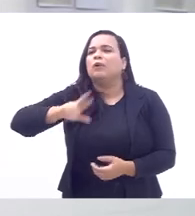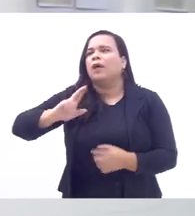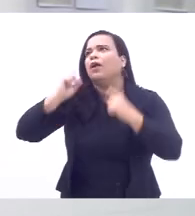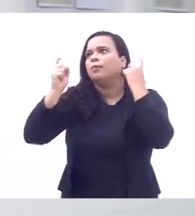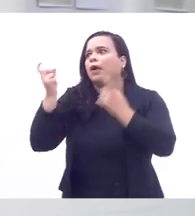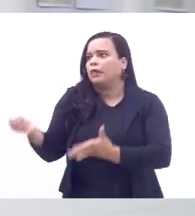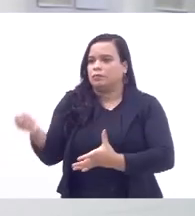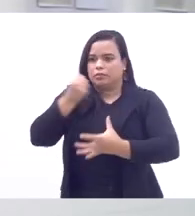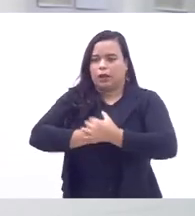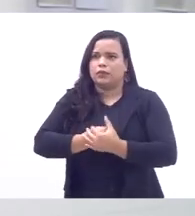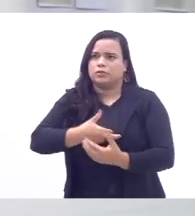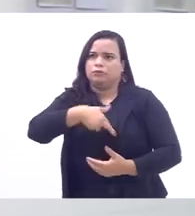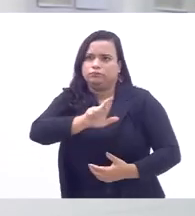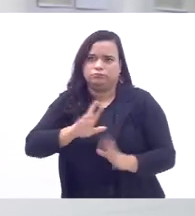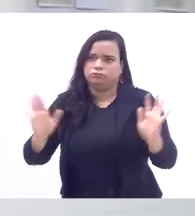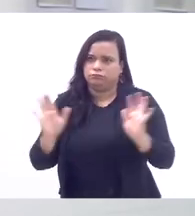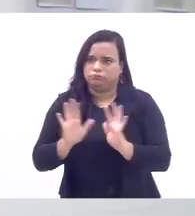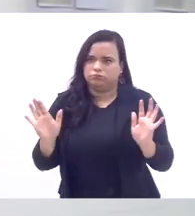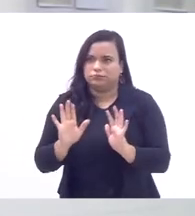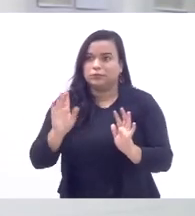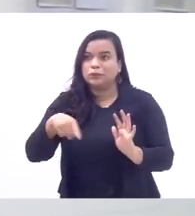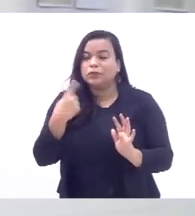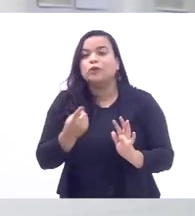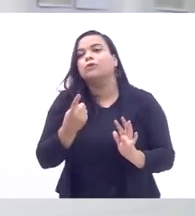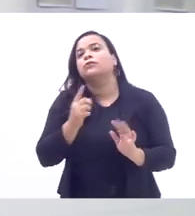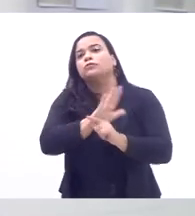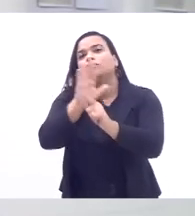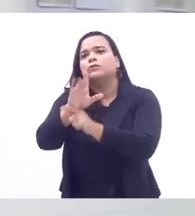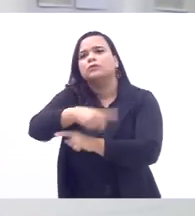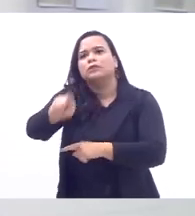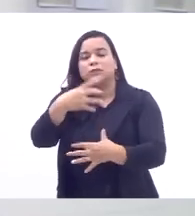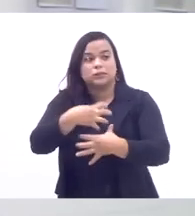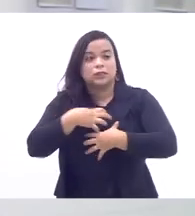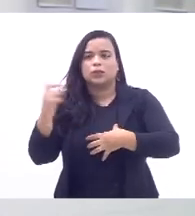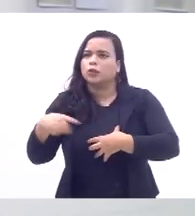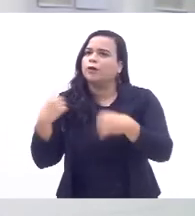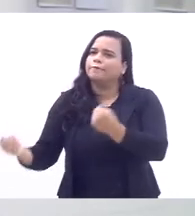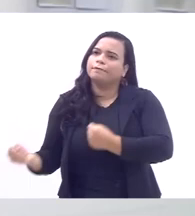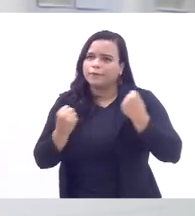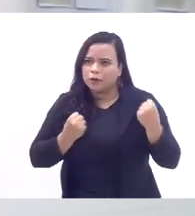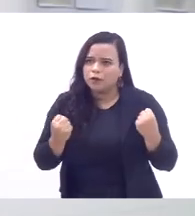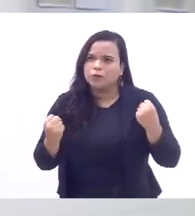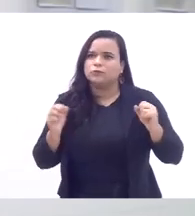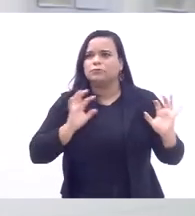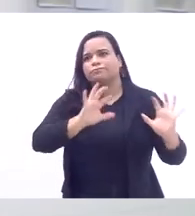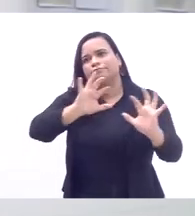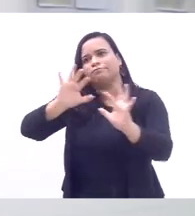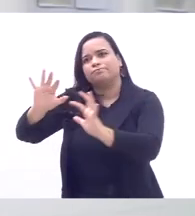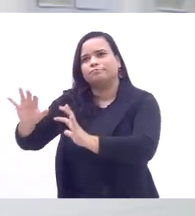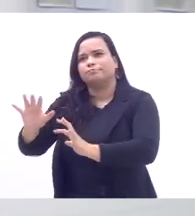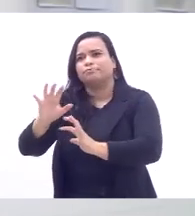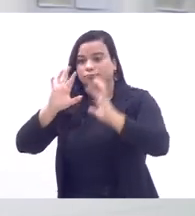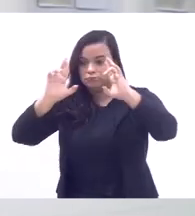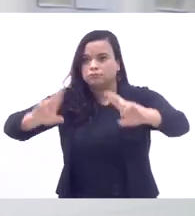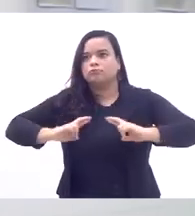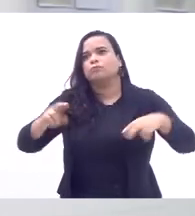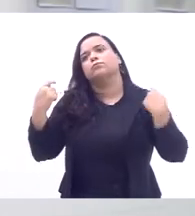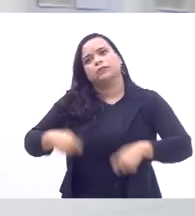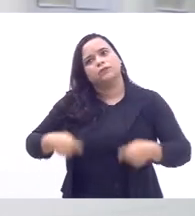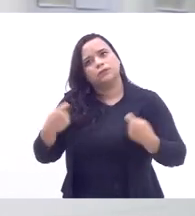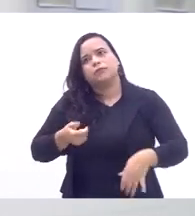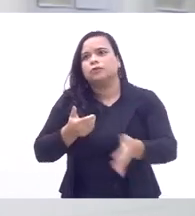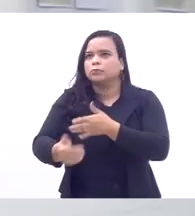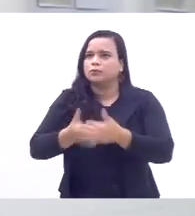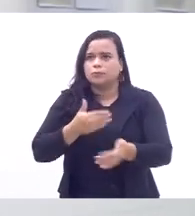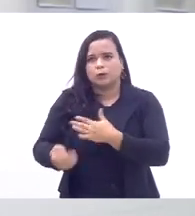ninguém, mas para eles sentirem a nossa energia e a nossa força. Eles precisam nos respeitar, independente